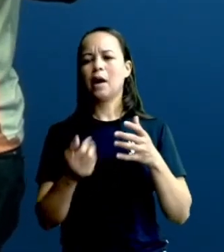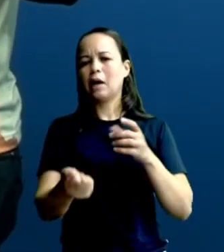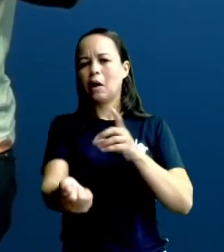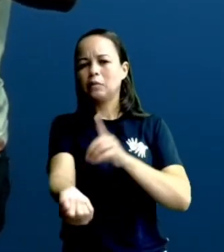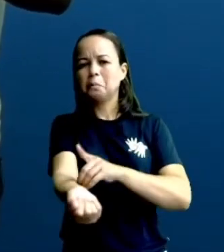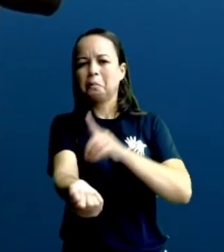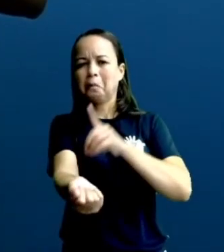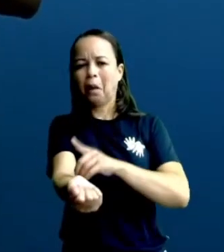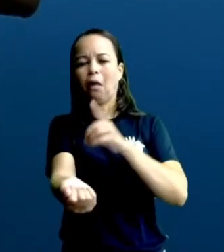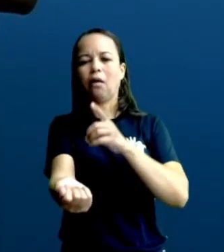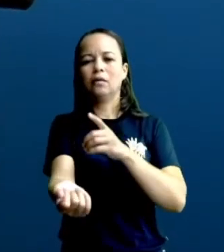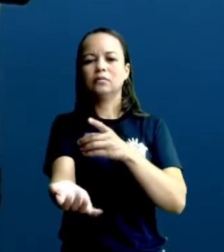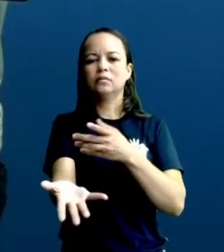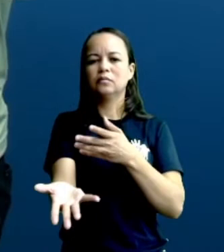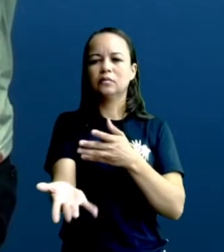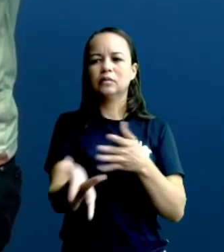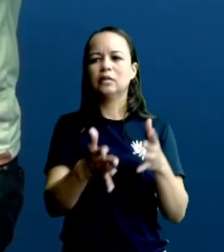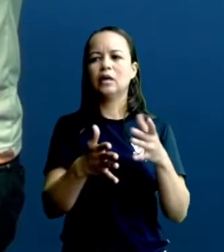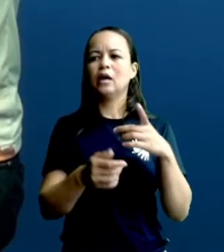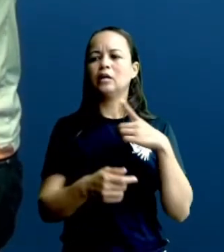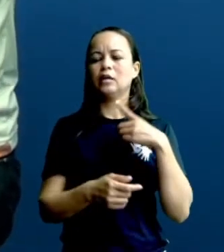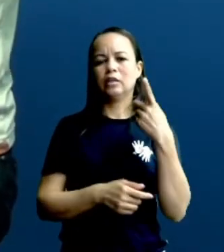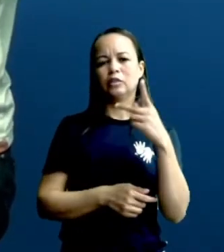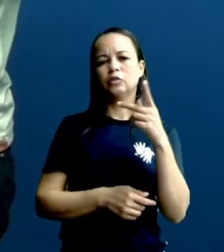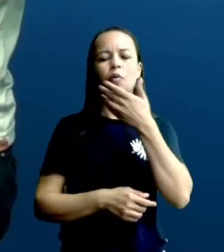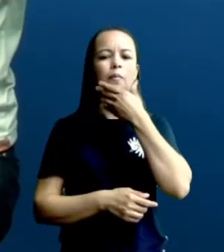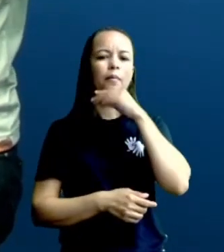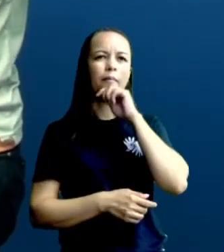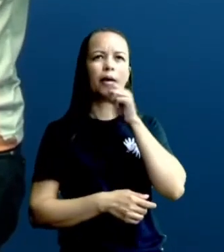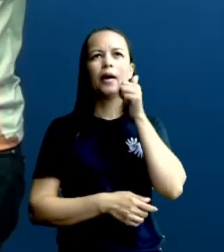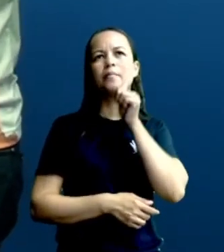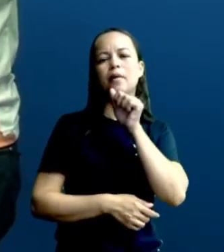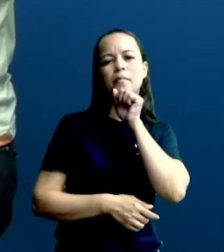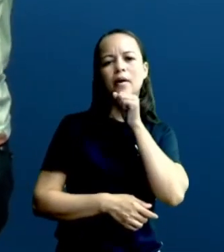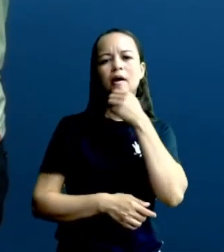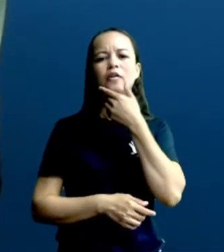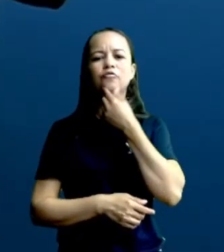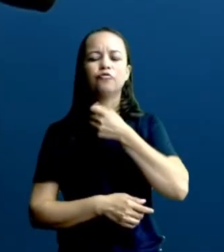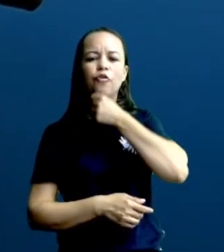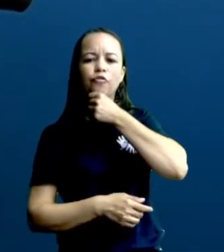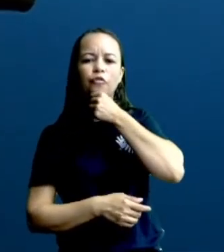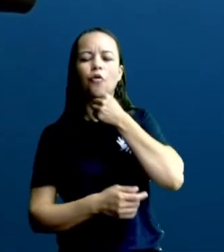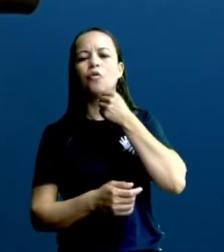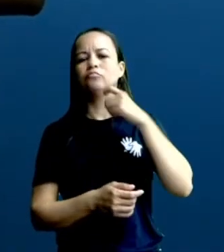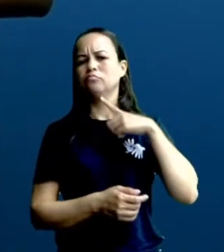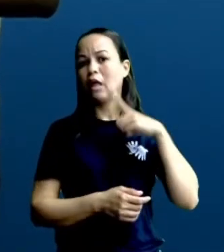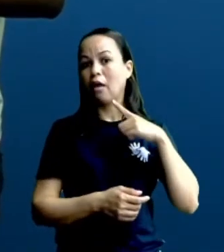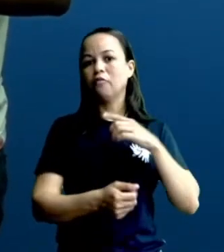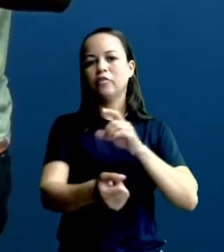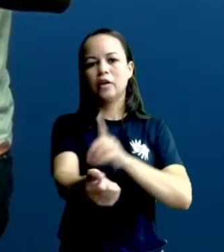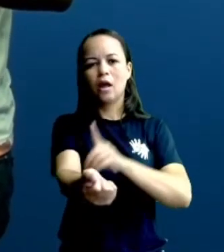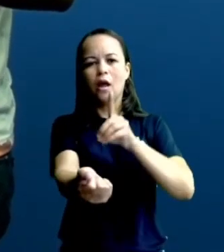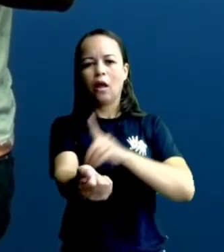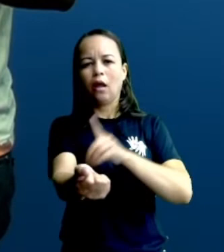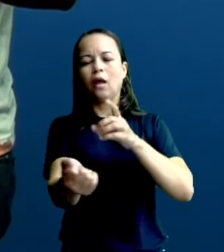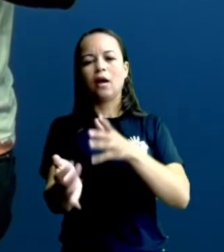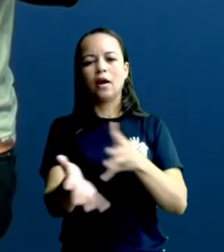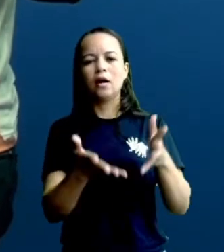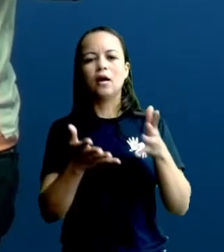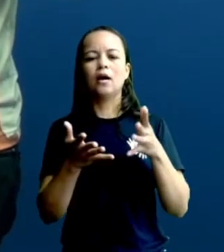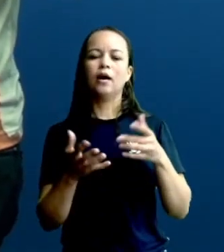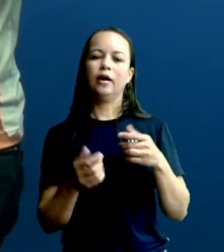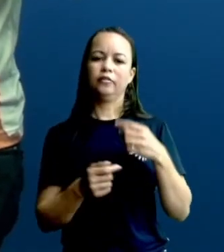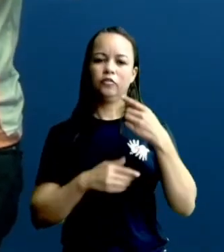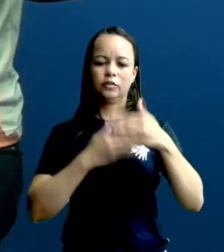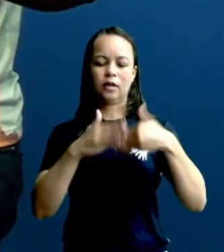hipertensão, se seu pai teve, sua mãe teve, seus avós tiveram, você tem essa predisposição, e se você leva uma